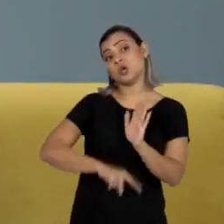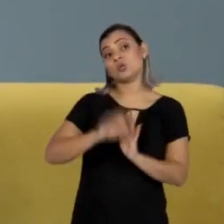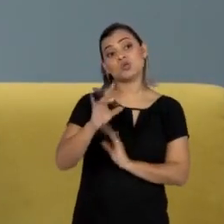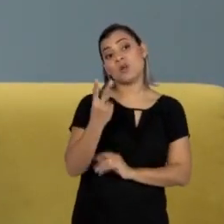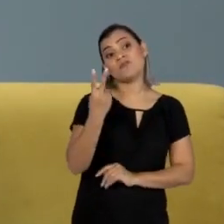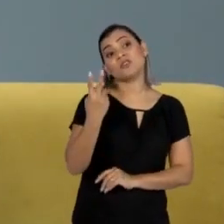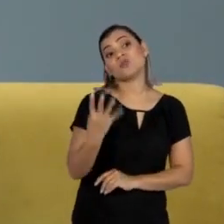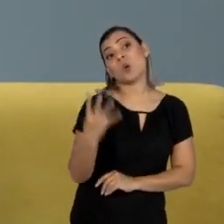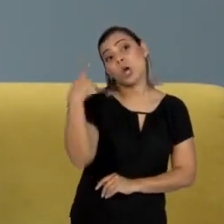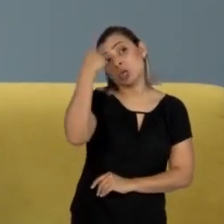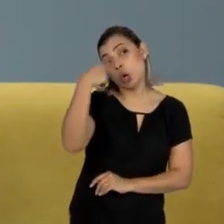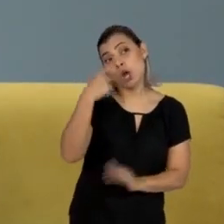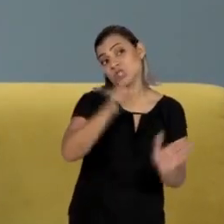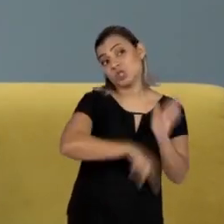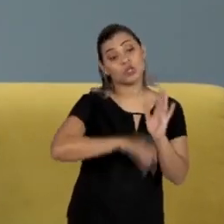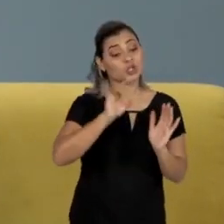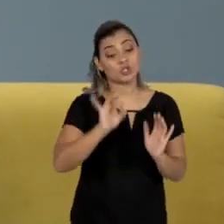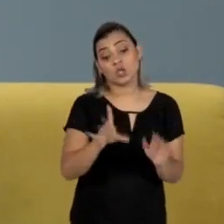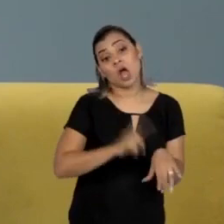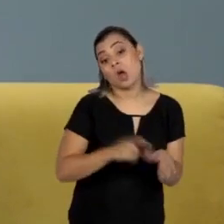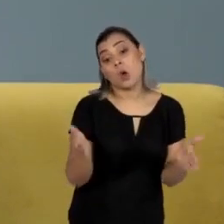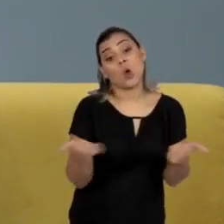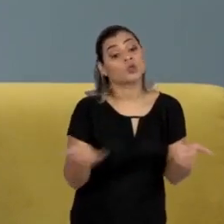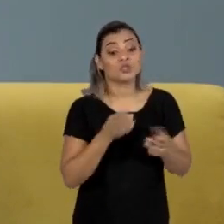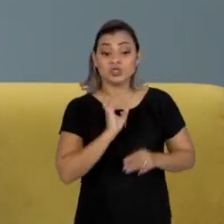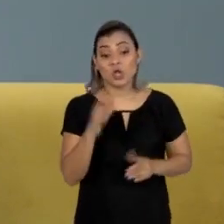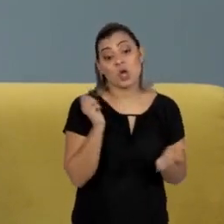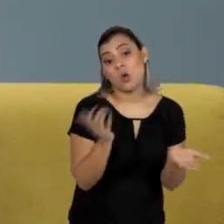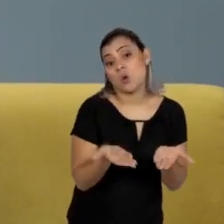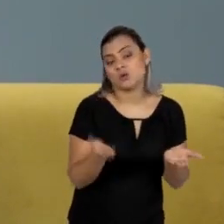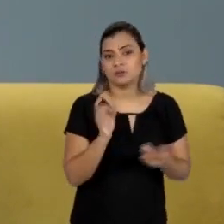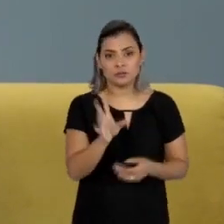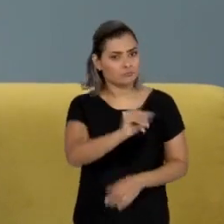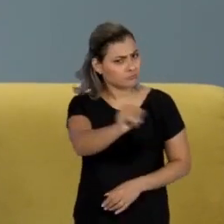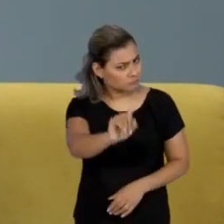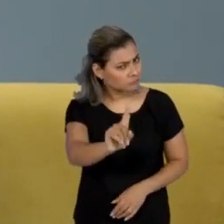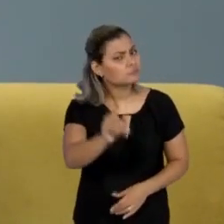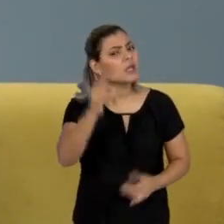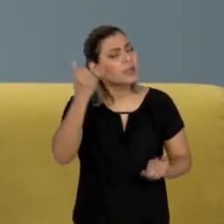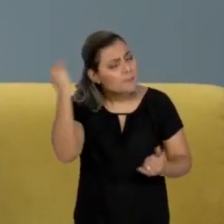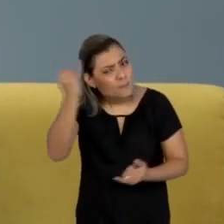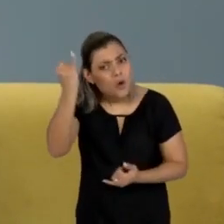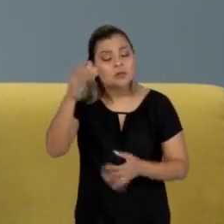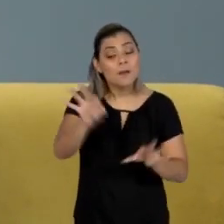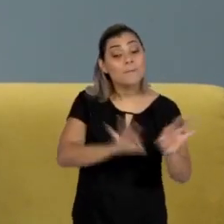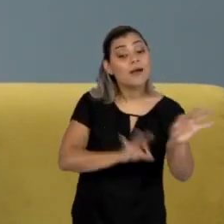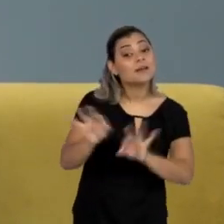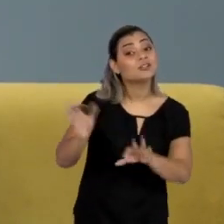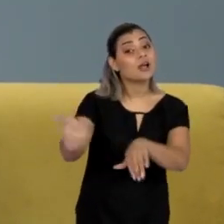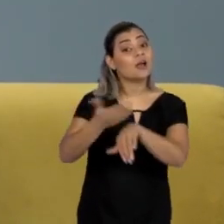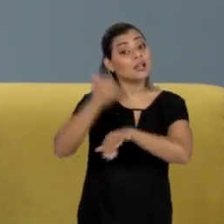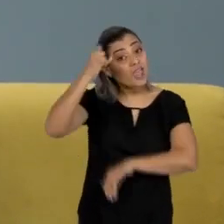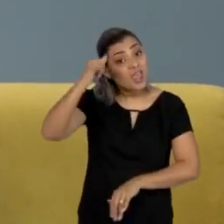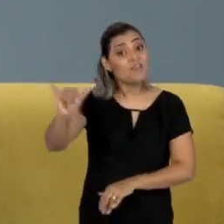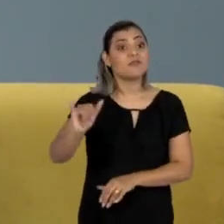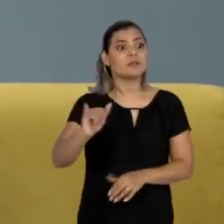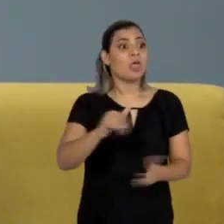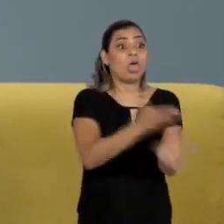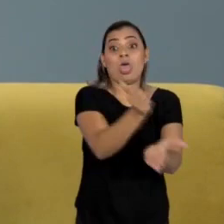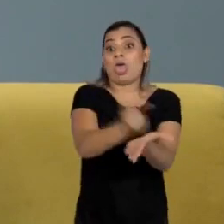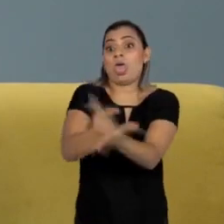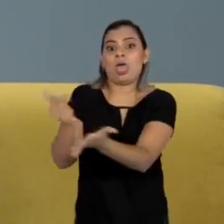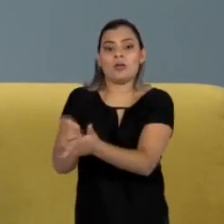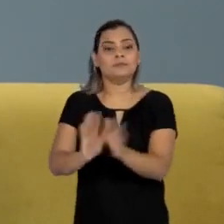horas, você precisa comprar naquele momento. Então, é muito importante que a gente se planeje para evitar esses impulsos. Então,